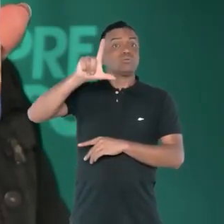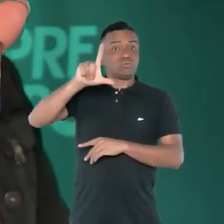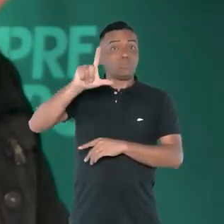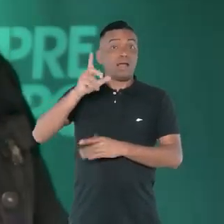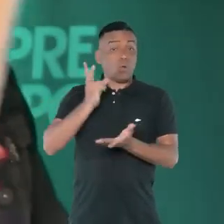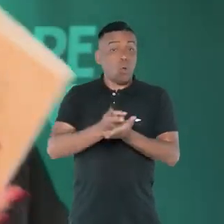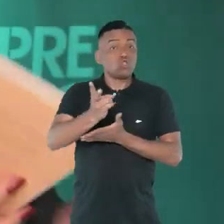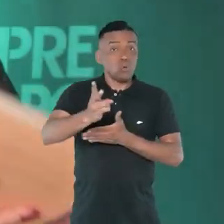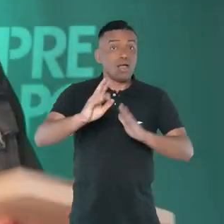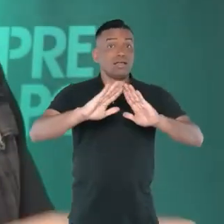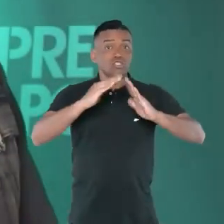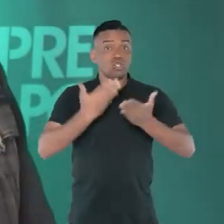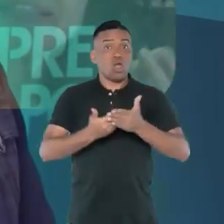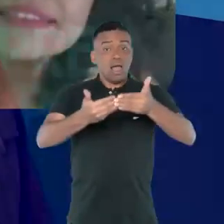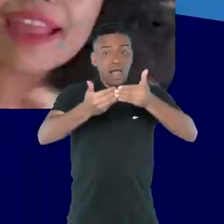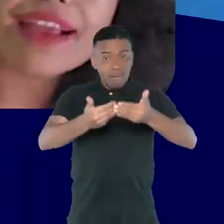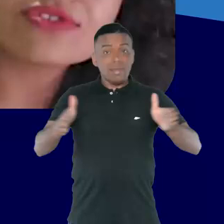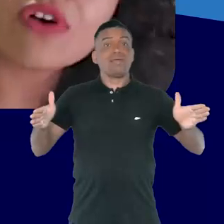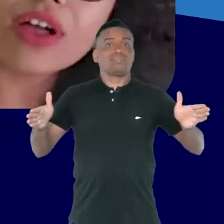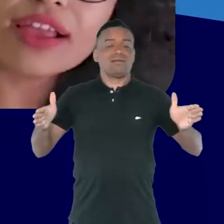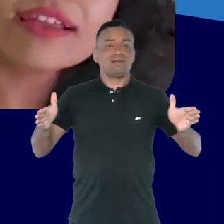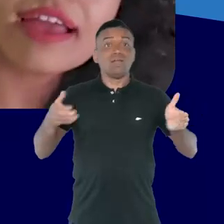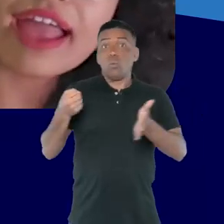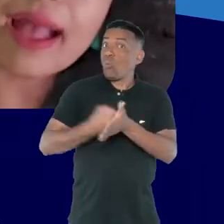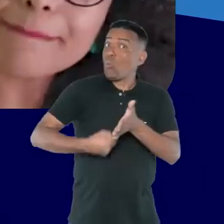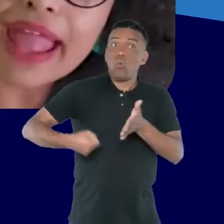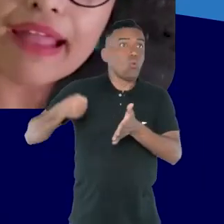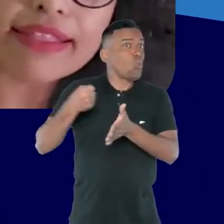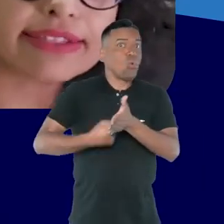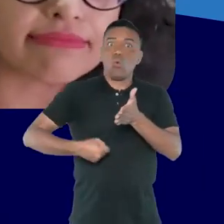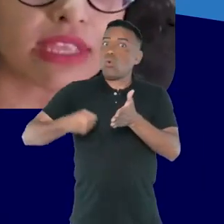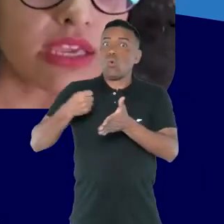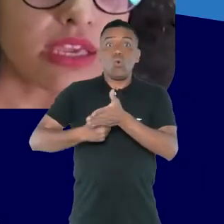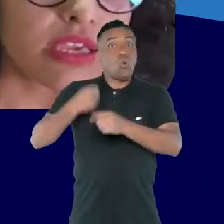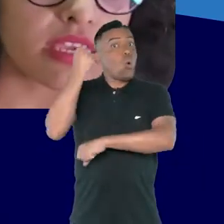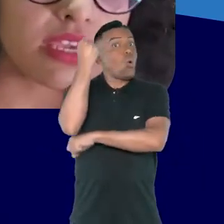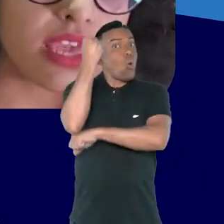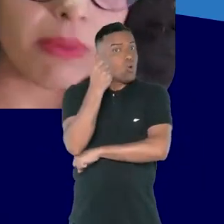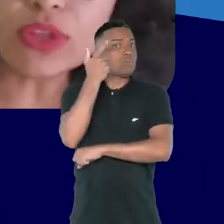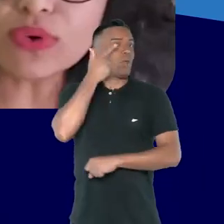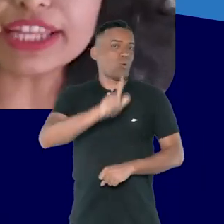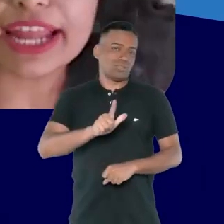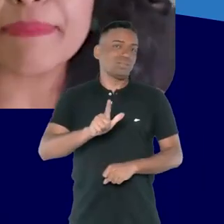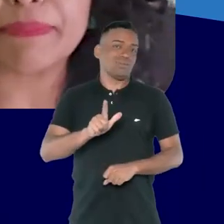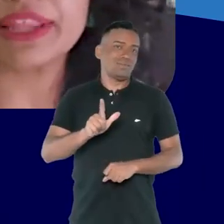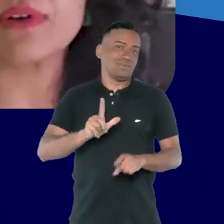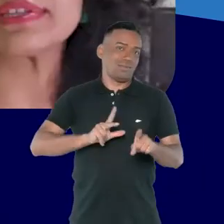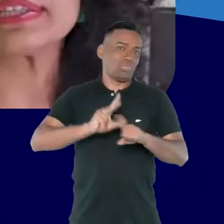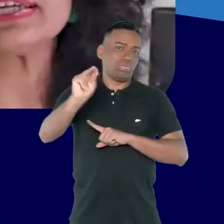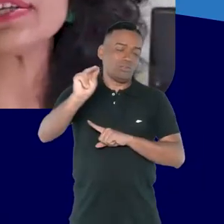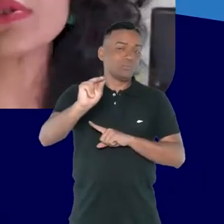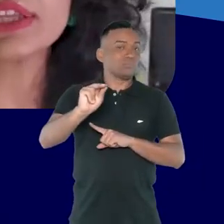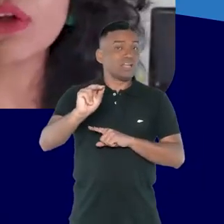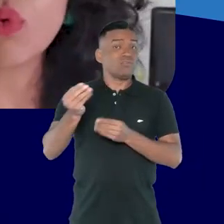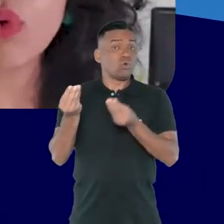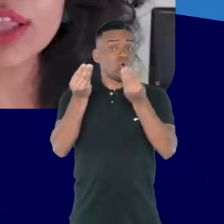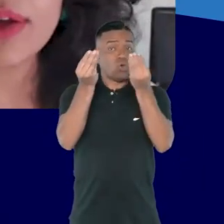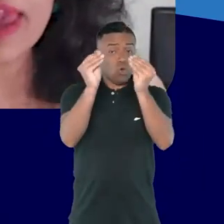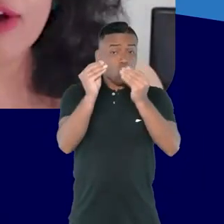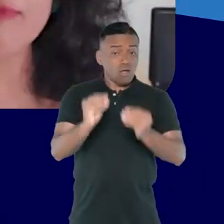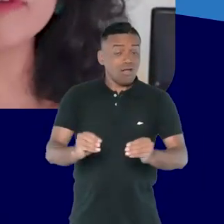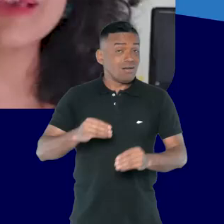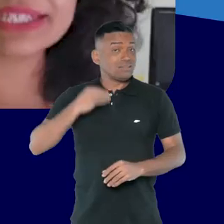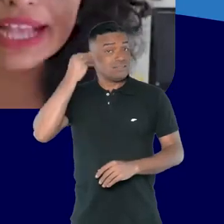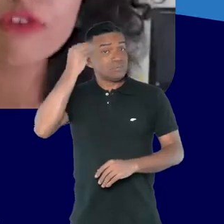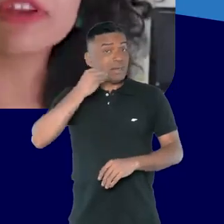com H maiúsculo, nesse caso, para poder manter a escola aberta, assim. E é uma luta, né, para poder conseguir isso. Então,